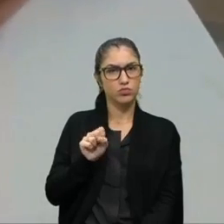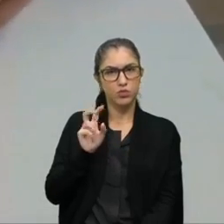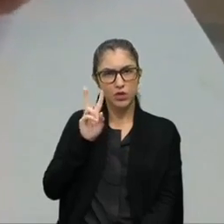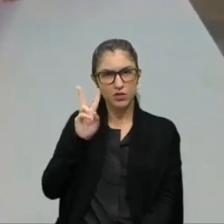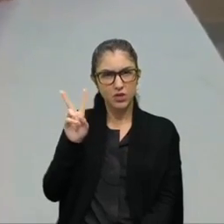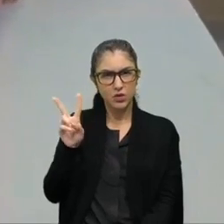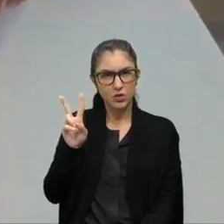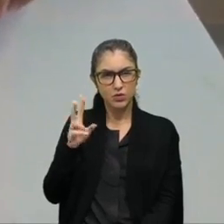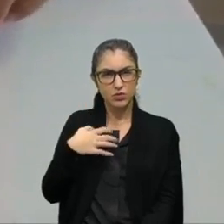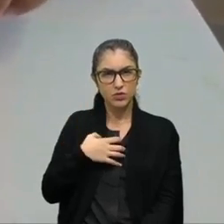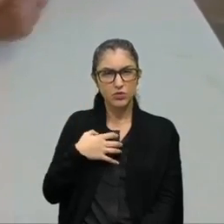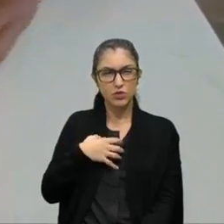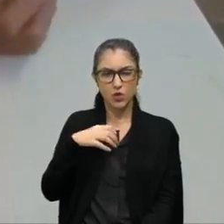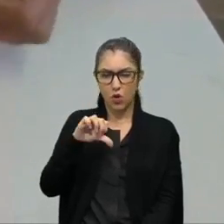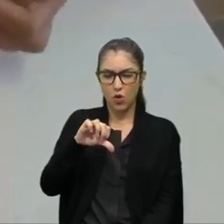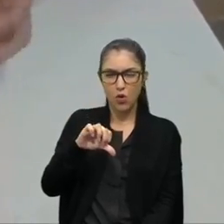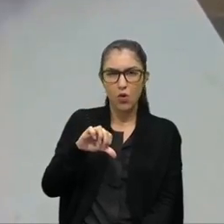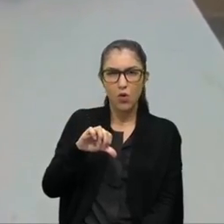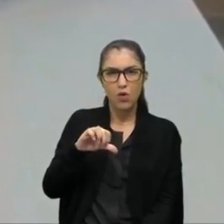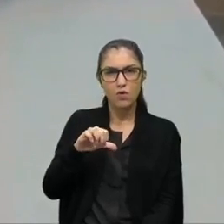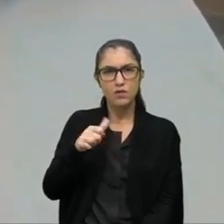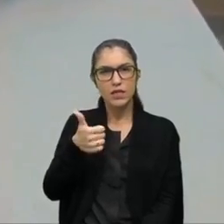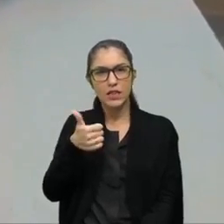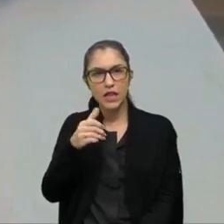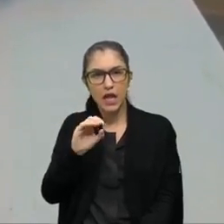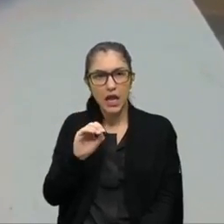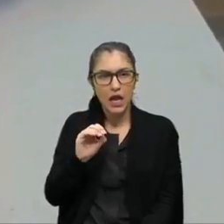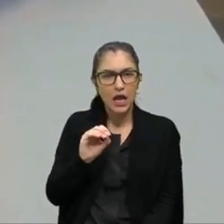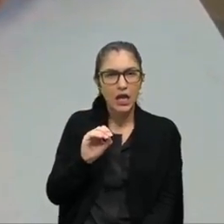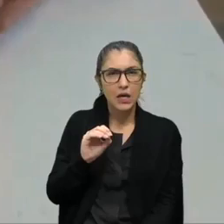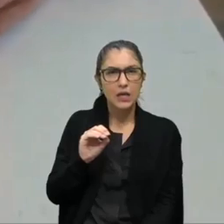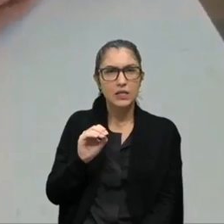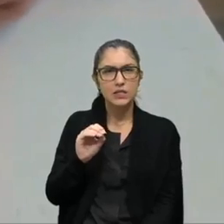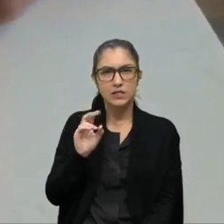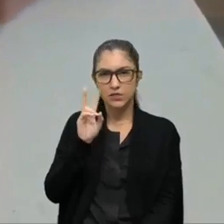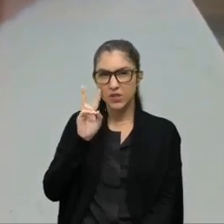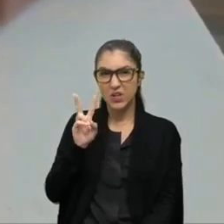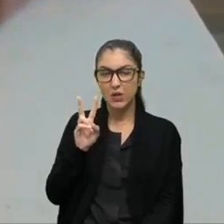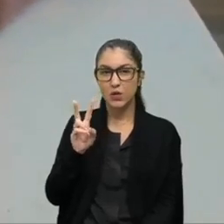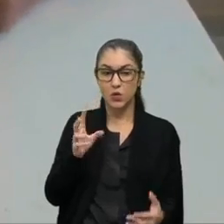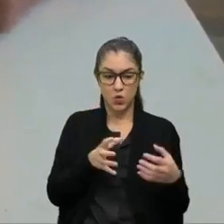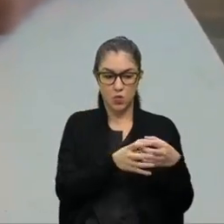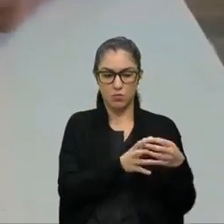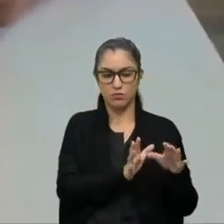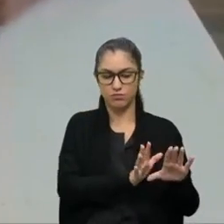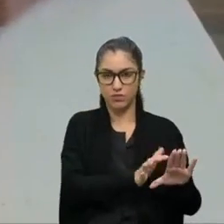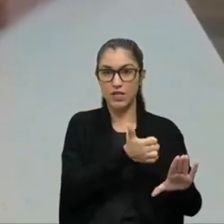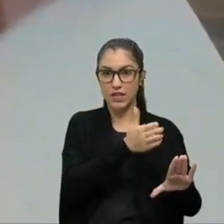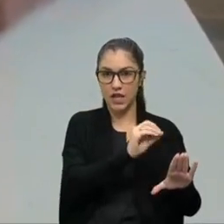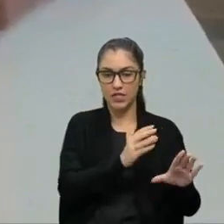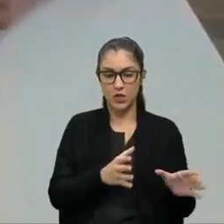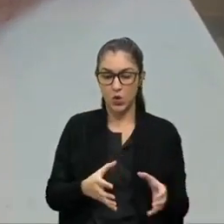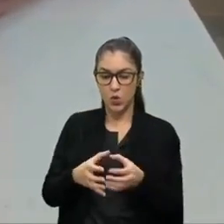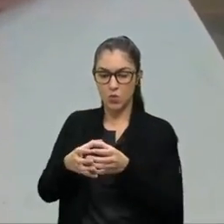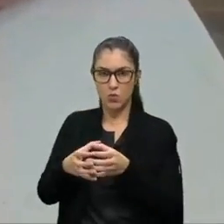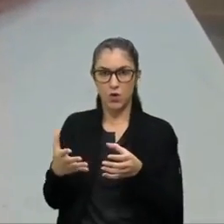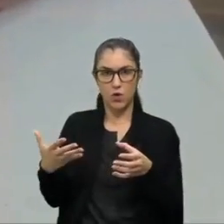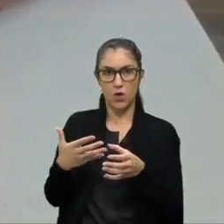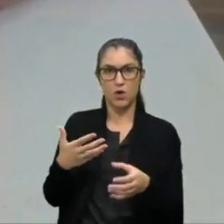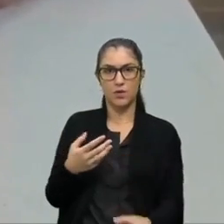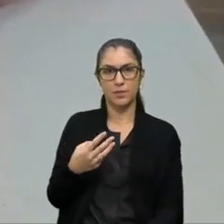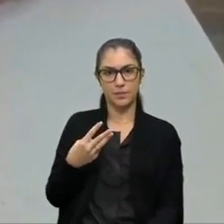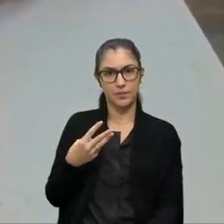7, 8... 9, 10, ó, fez o grupinho de 10, tá vendo? Então, ele vai por agrupamento, ó.